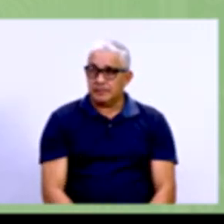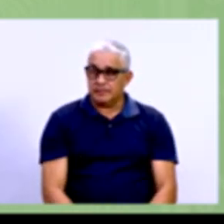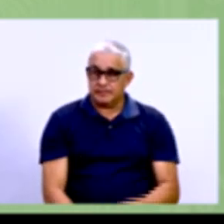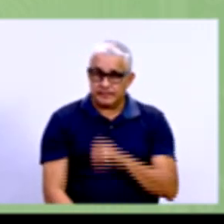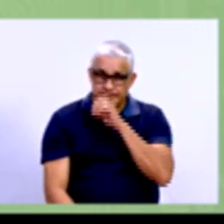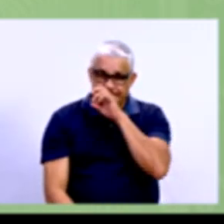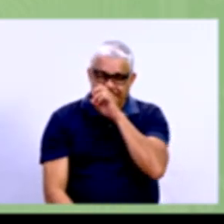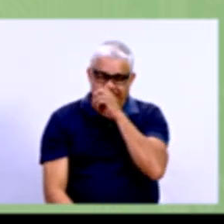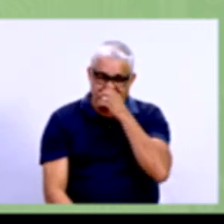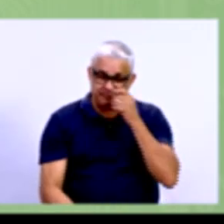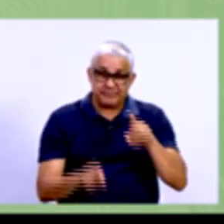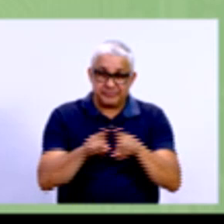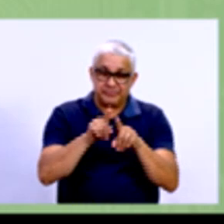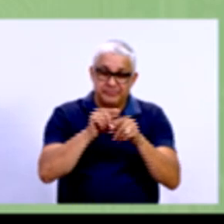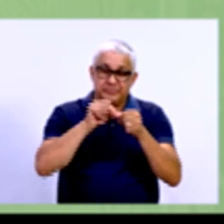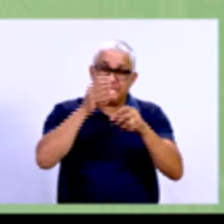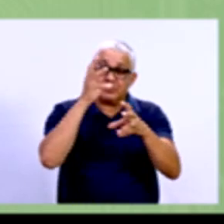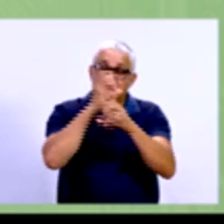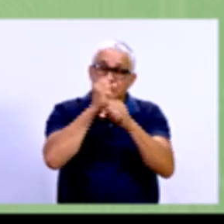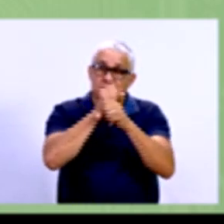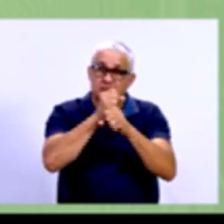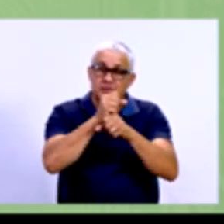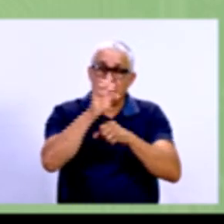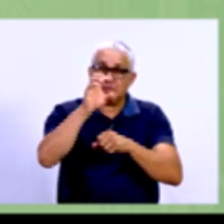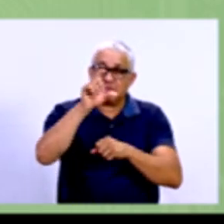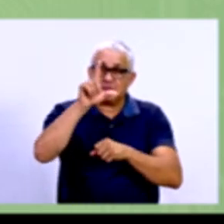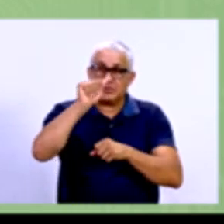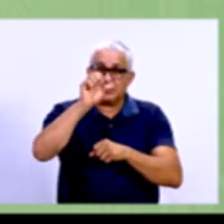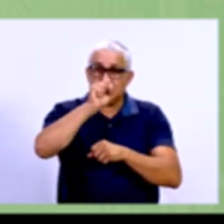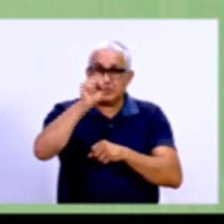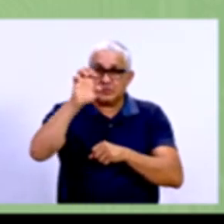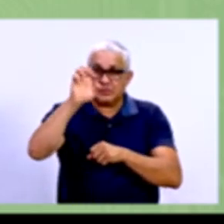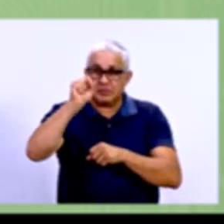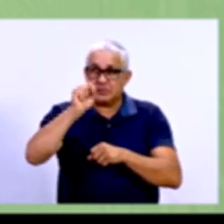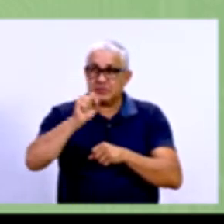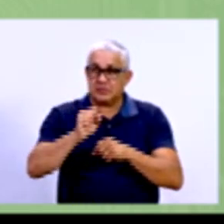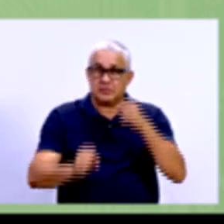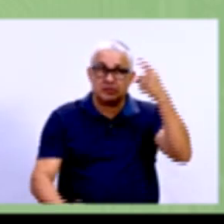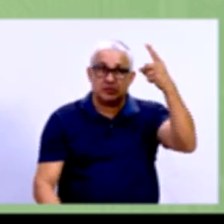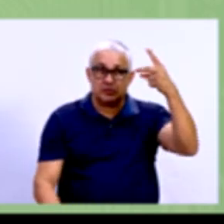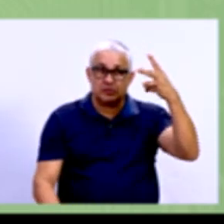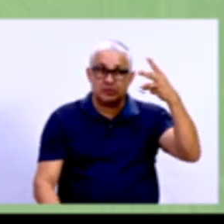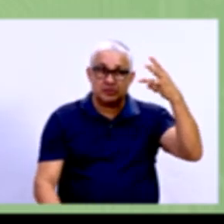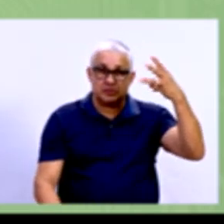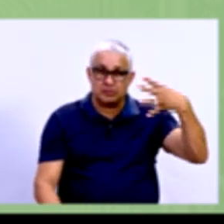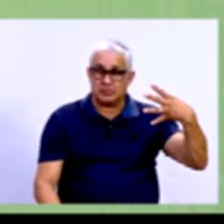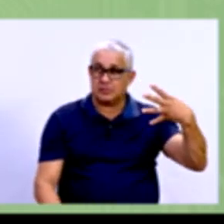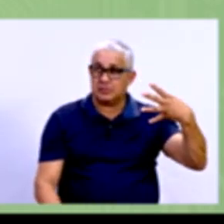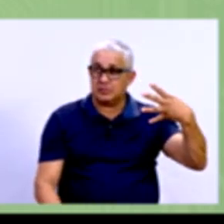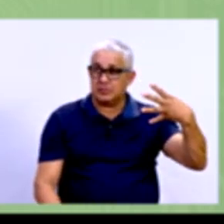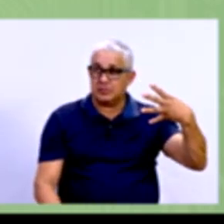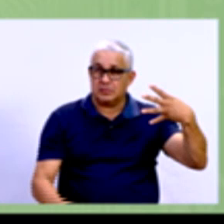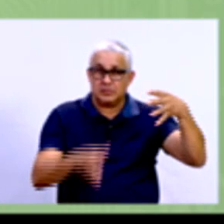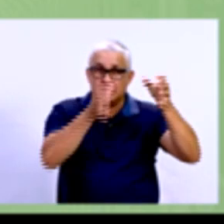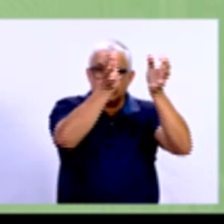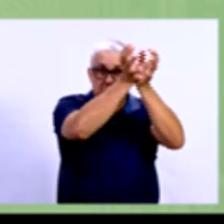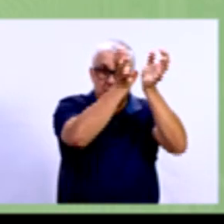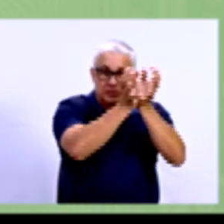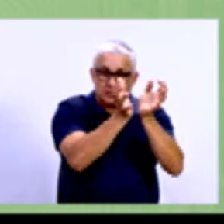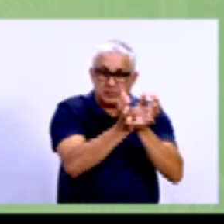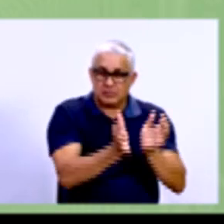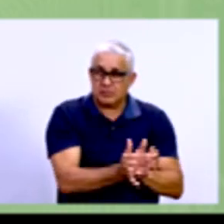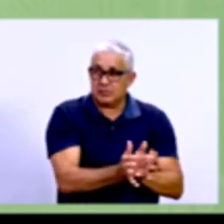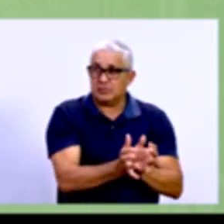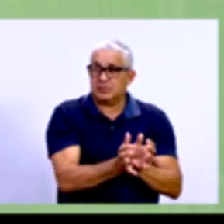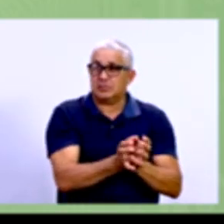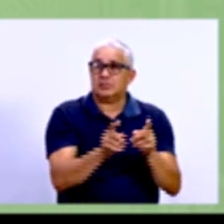aqui a gente faz a contagem das classes, tá? 1, 2, 3, 4. Nesse caso, 4 classes. E quando a gente fala da amplitude,